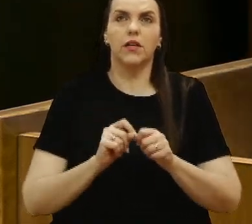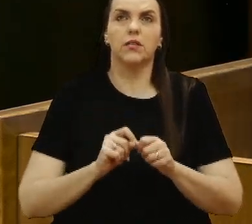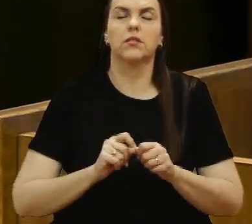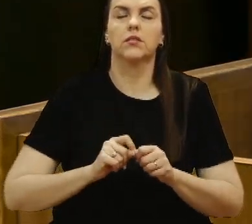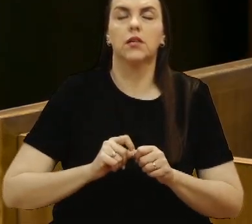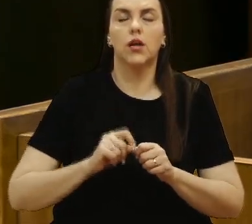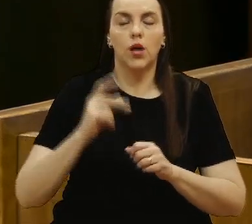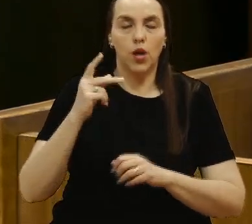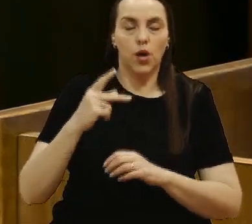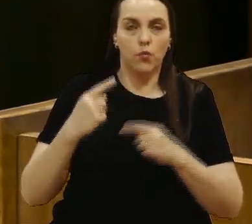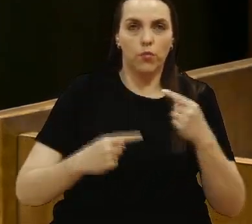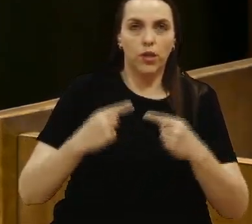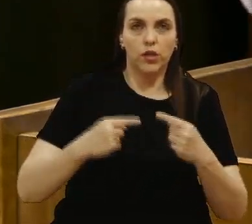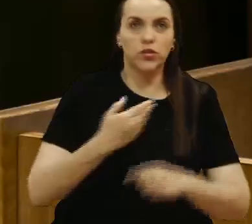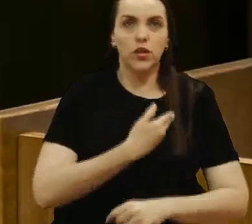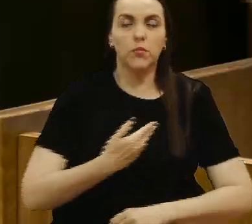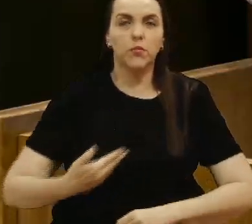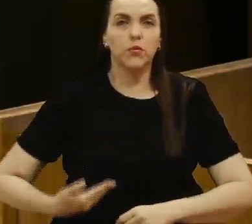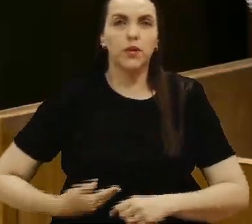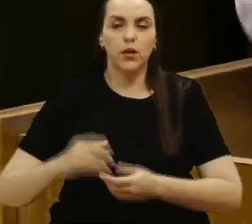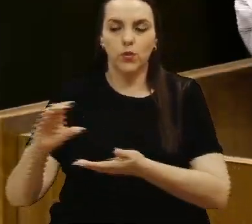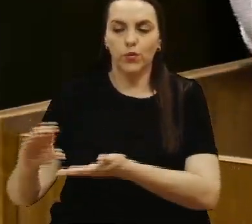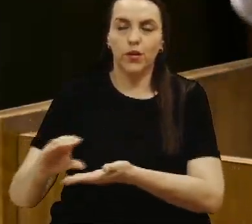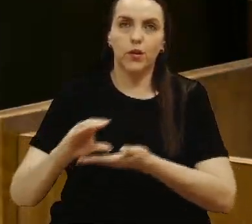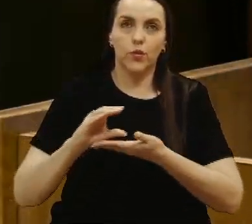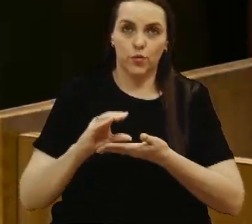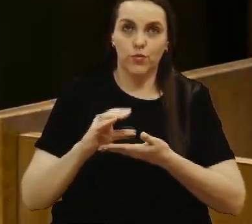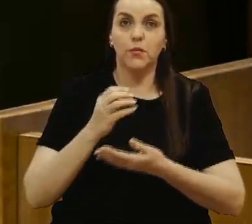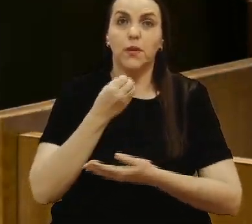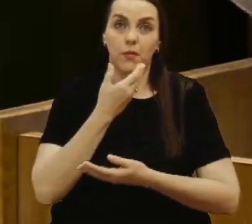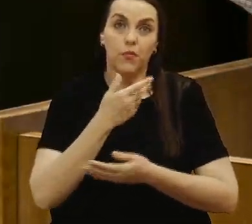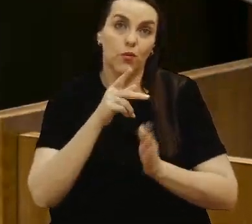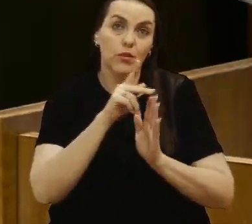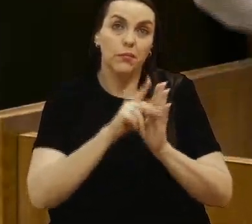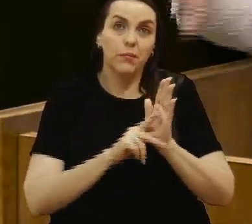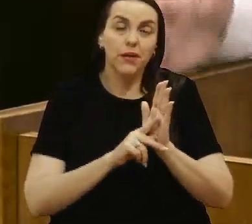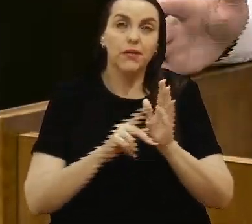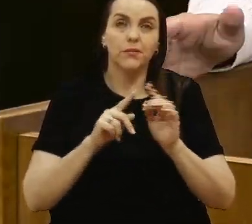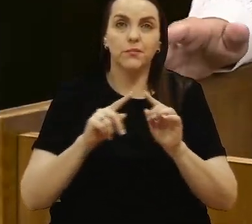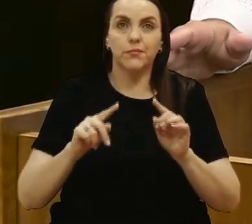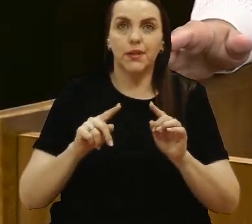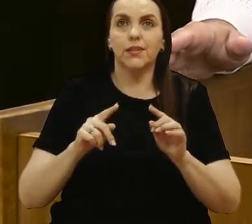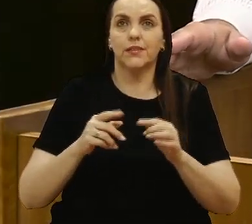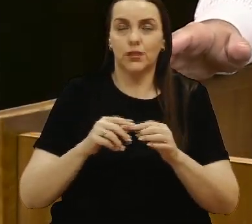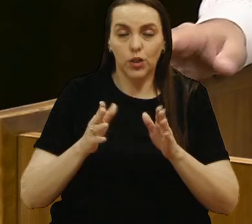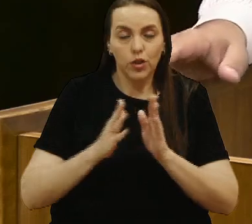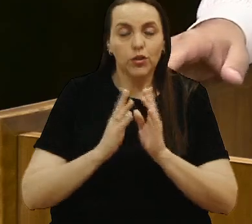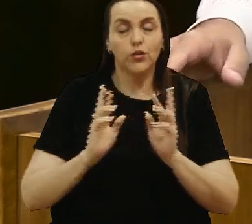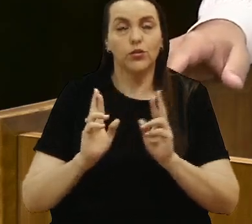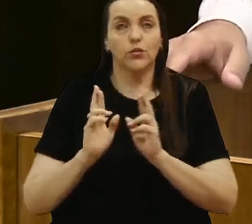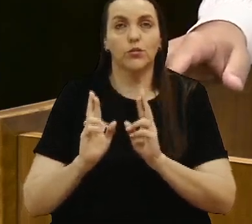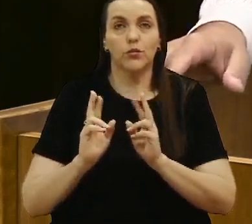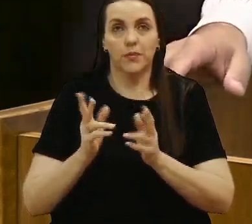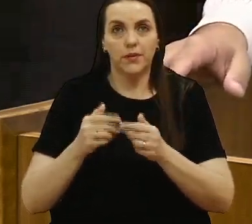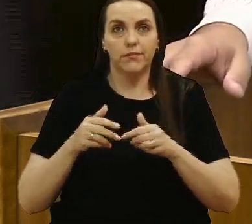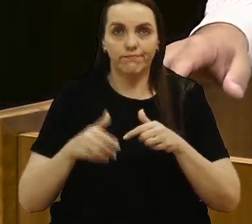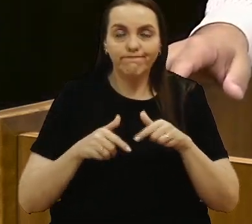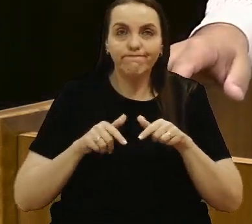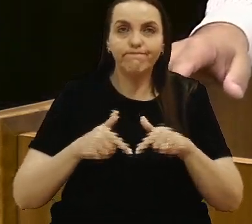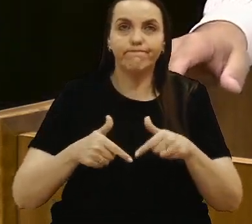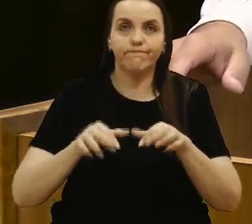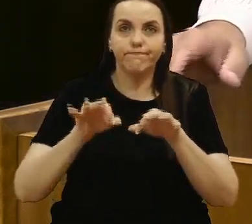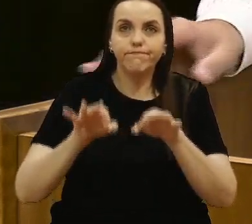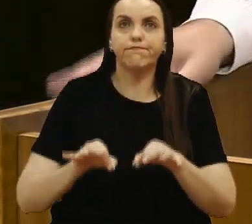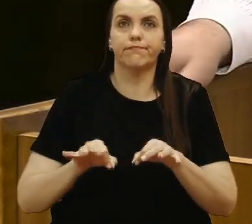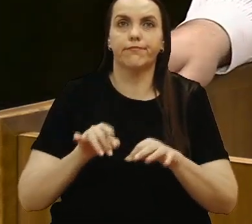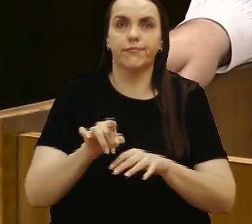bom que nós temos o plano, mas para que ele seja executado, no próximo ano nós vamos ter que discutir recurso no orçamento para a